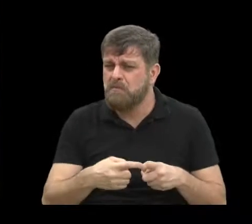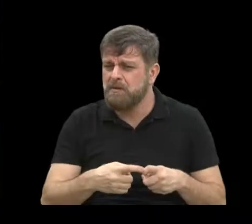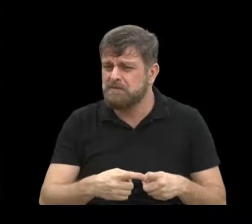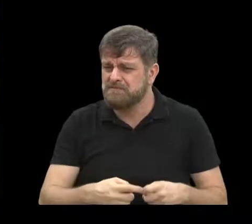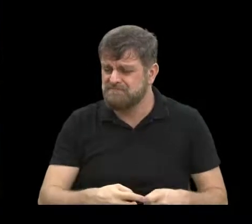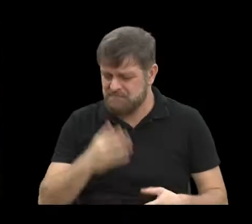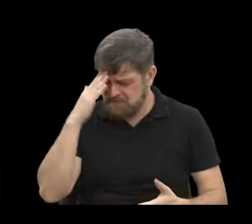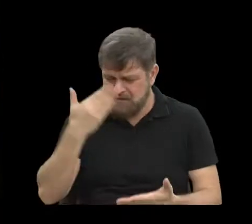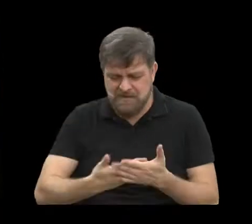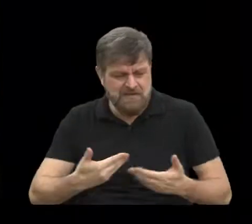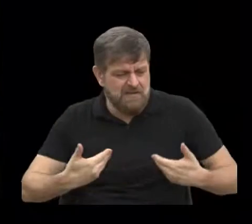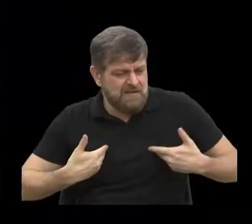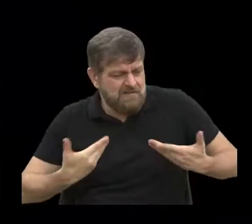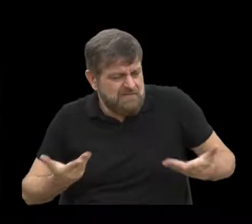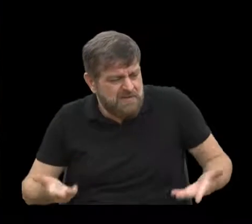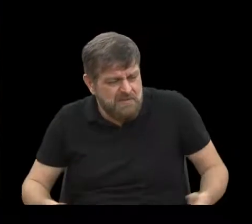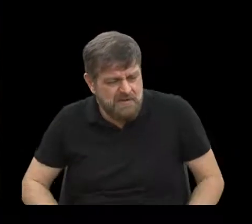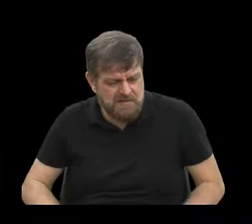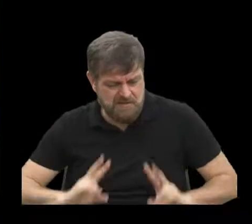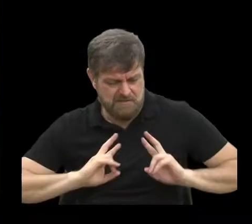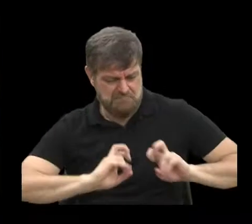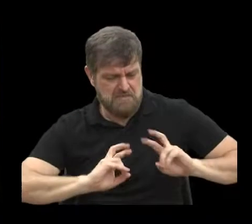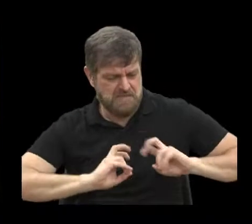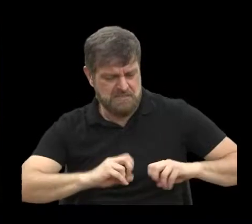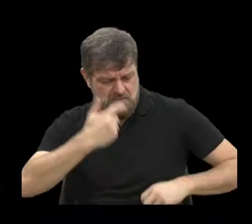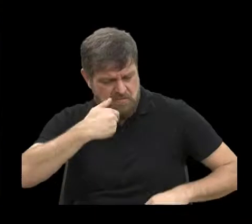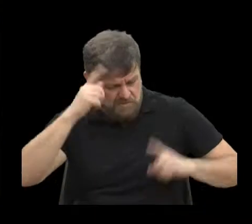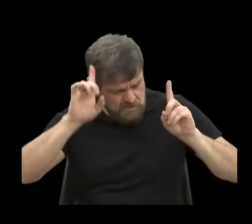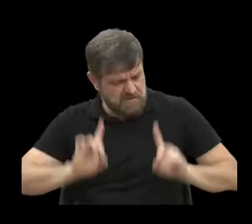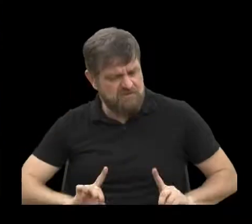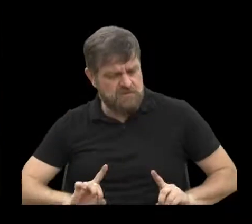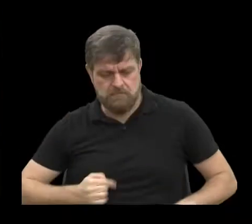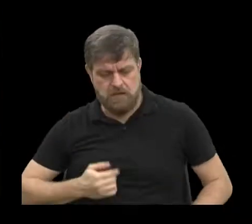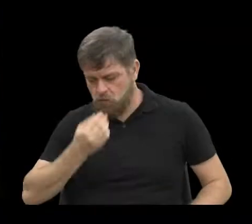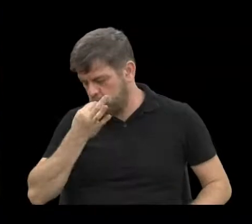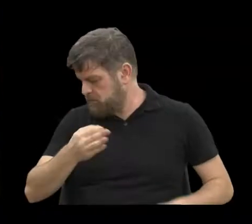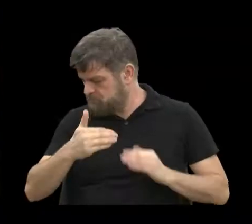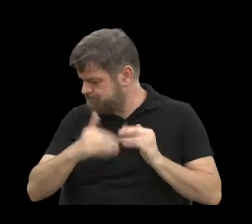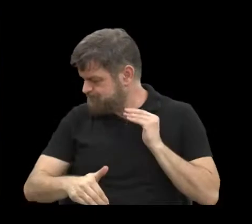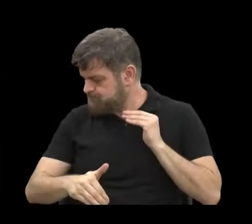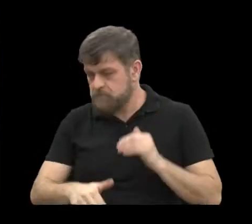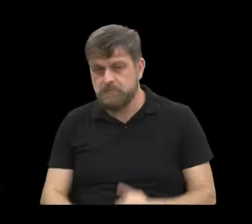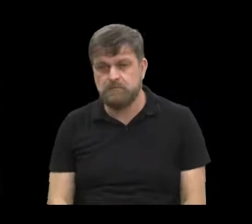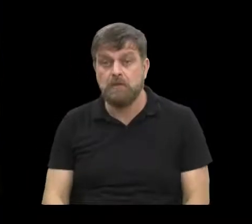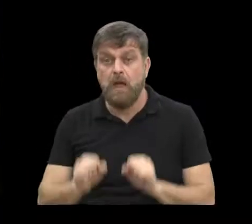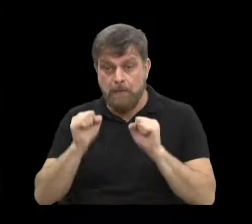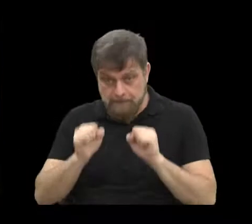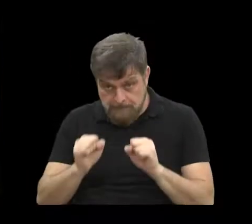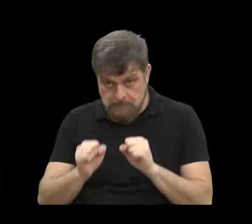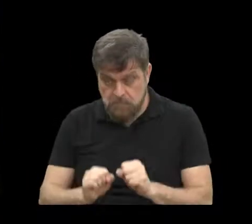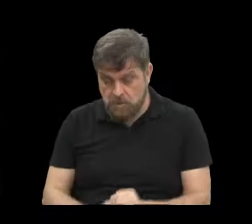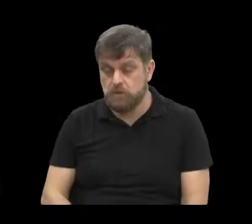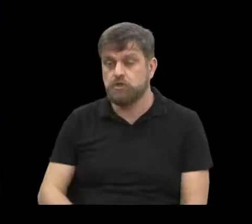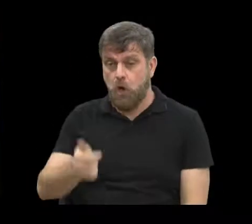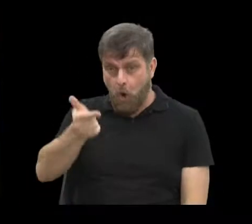não foi constatado a minha deficiência, mas eu não concordo com isso, pode-se entrar com recurso